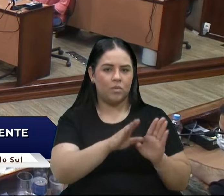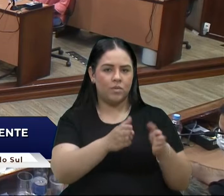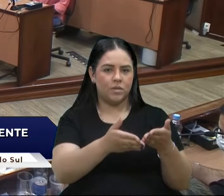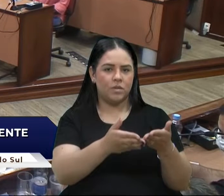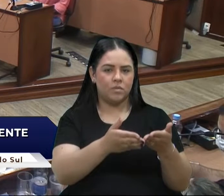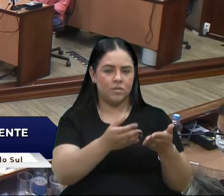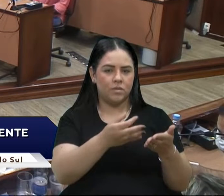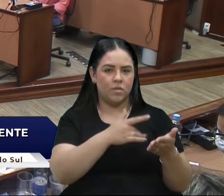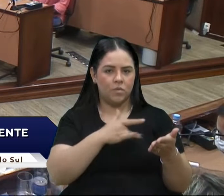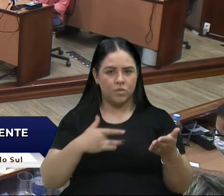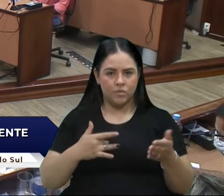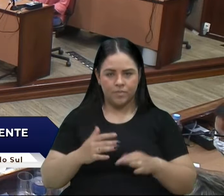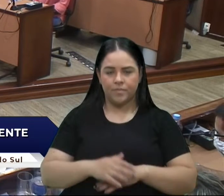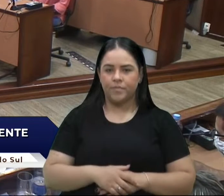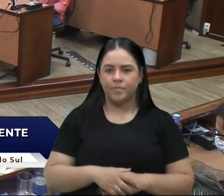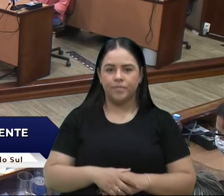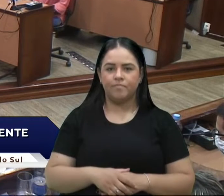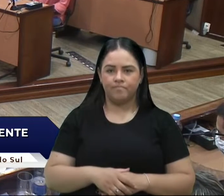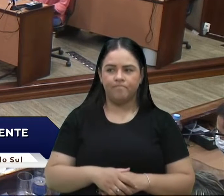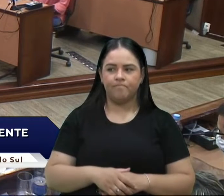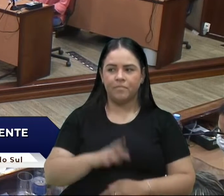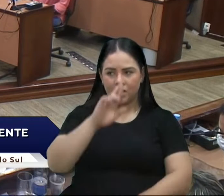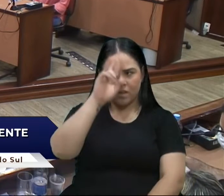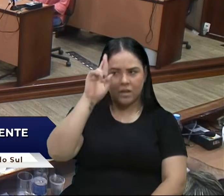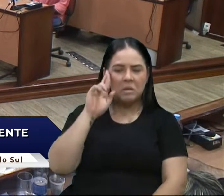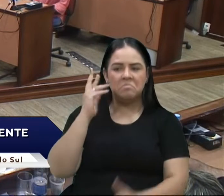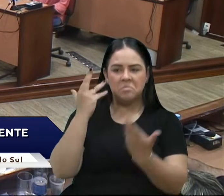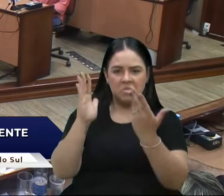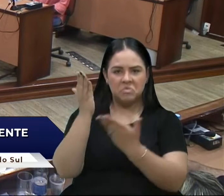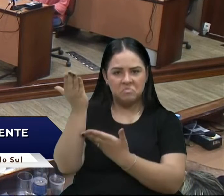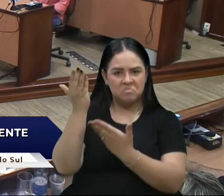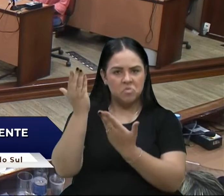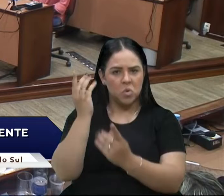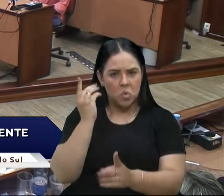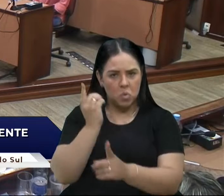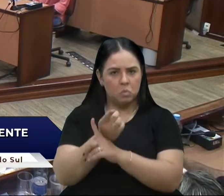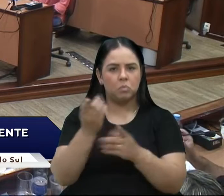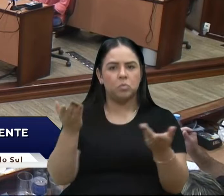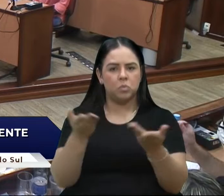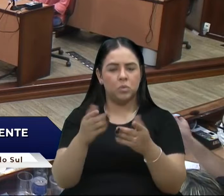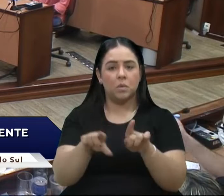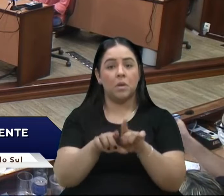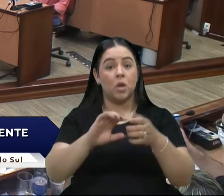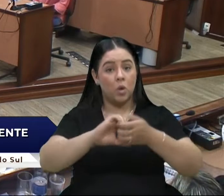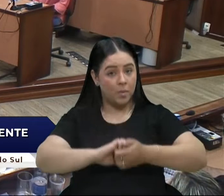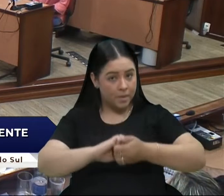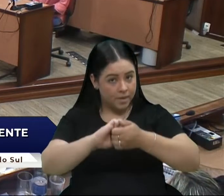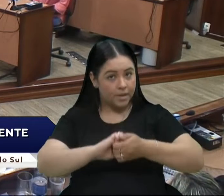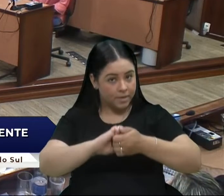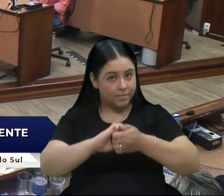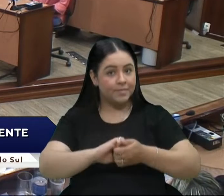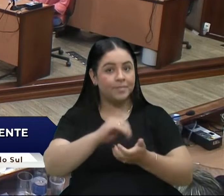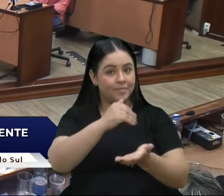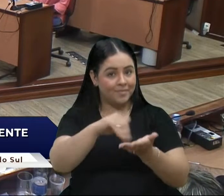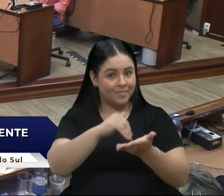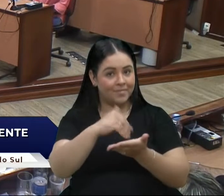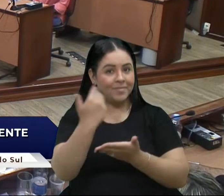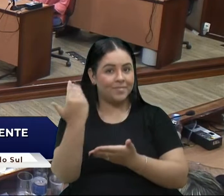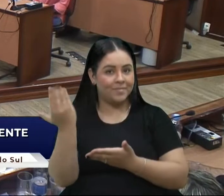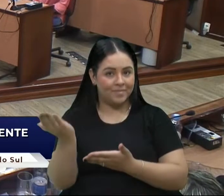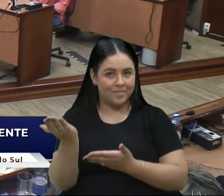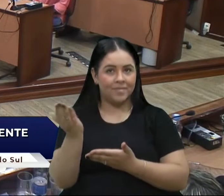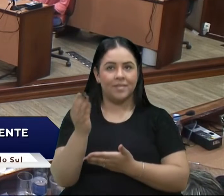Rafael, quero parabenizar pelo encontro, também saudar a secretária,